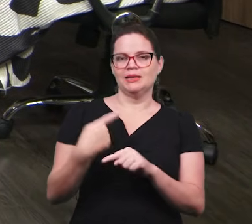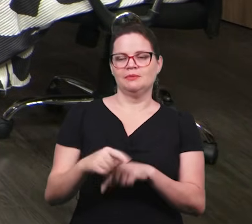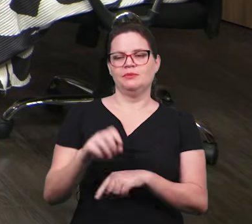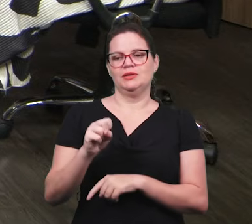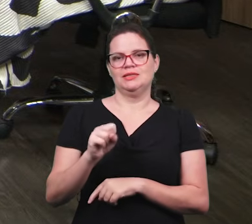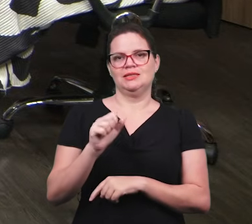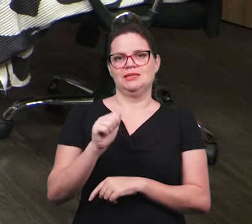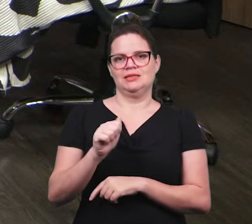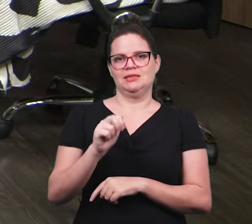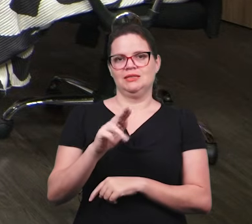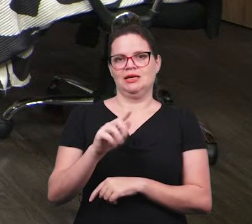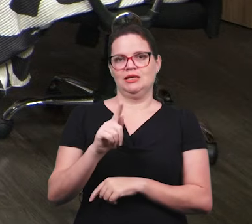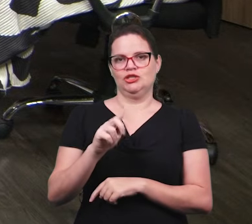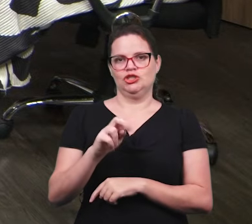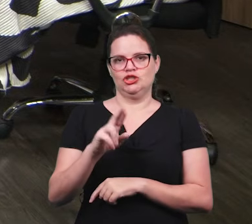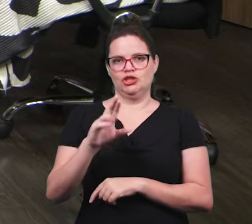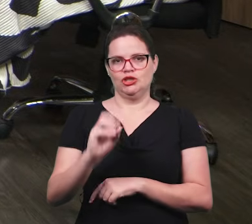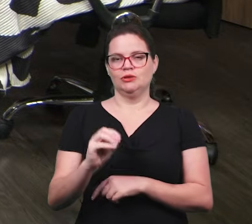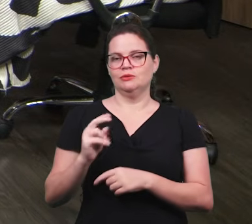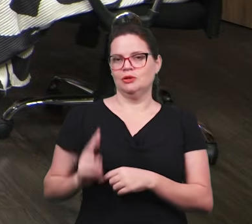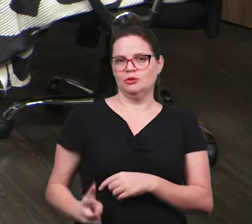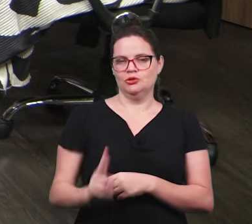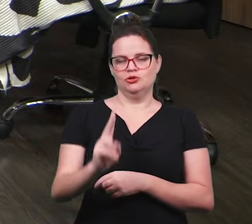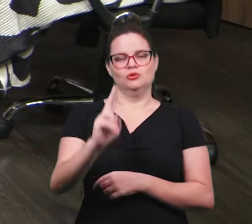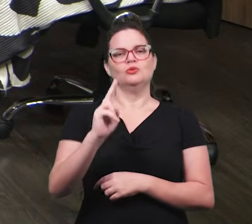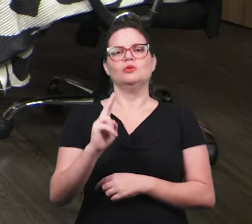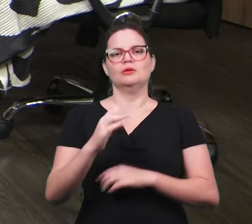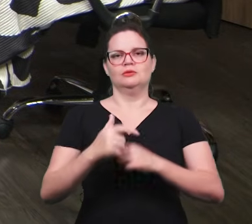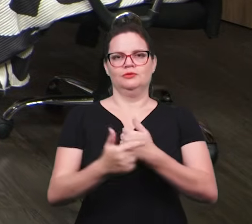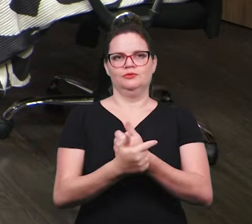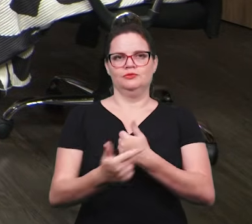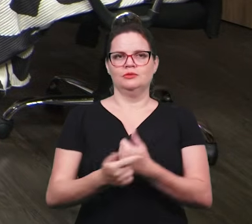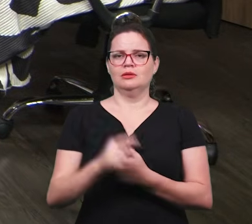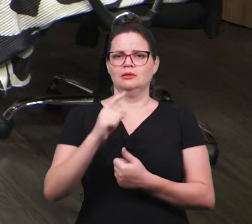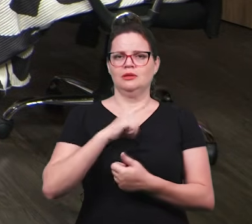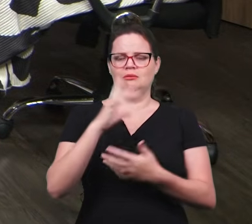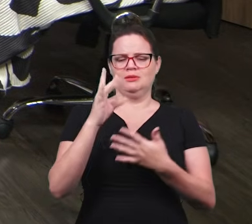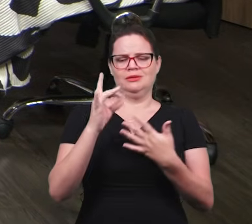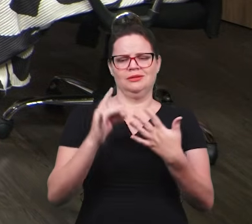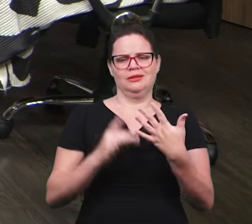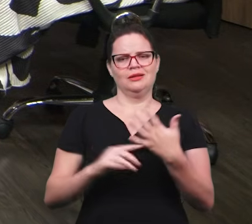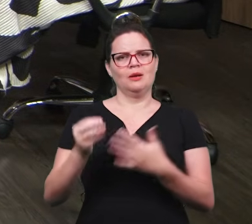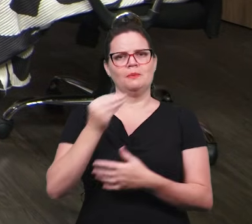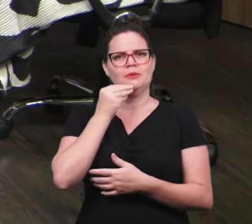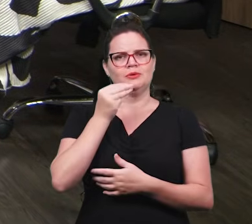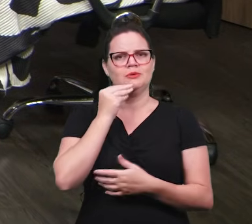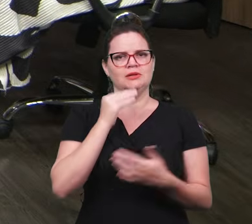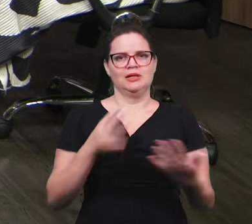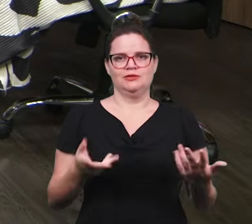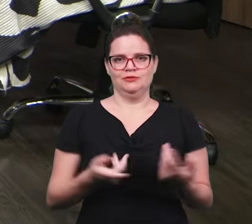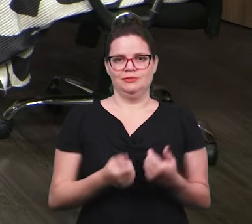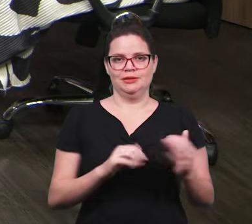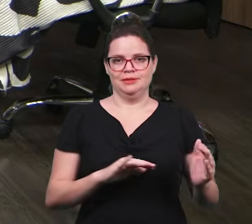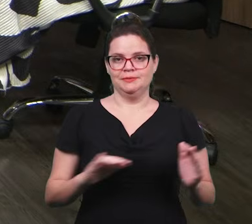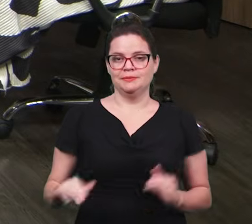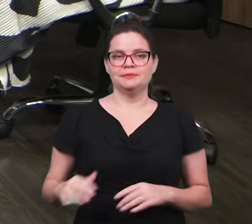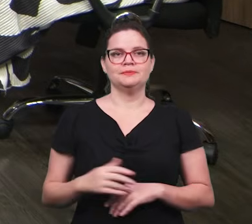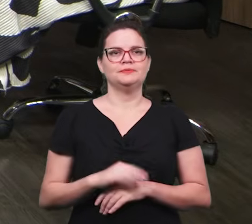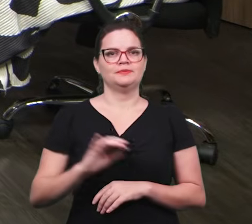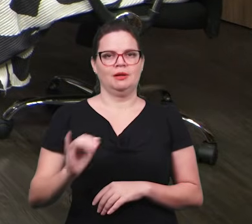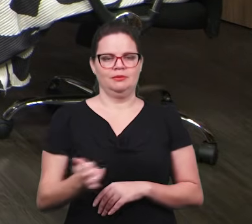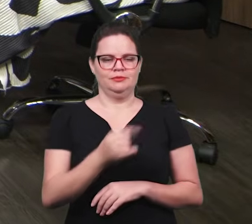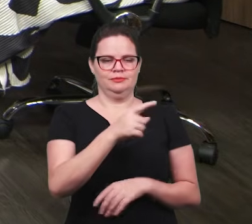sargento. Então, só para... são muitas oportunidades. Aproveitando aqui que você fez